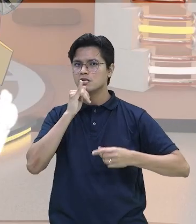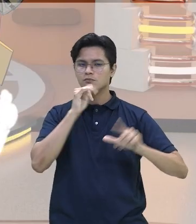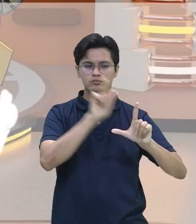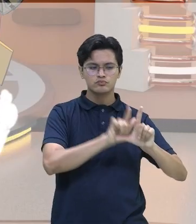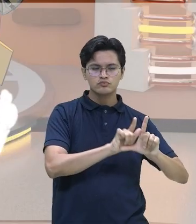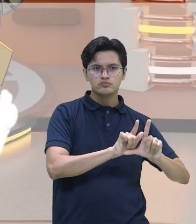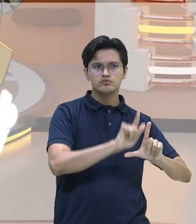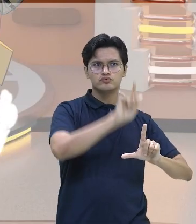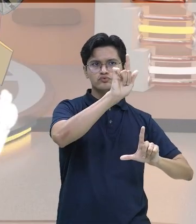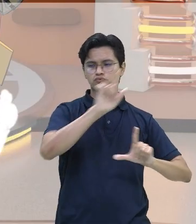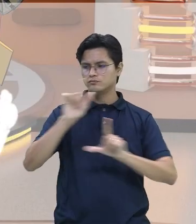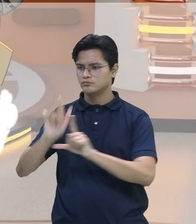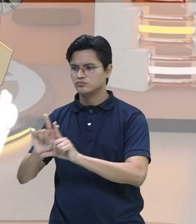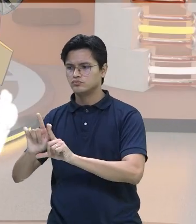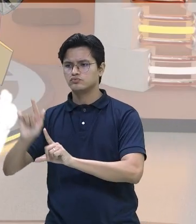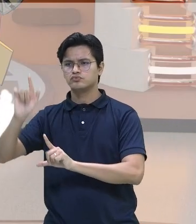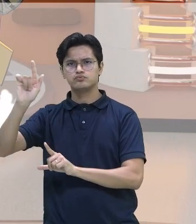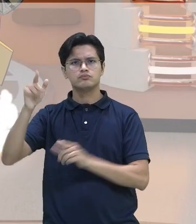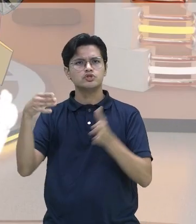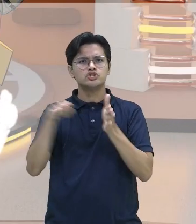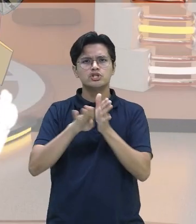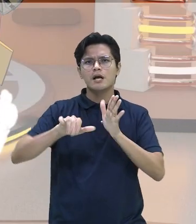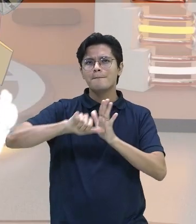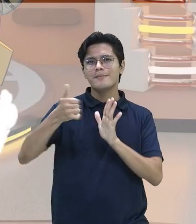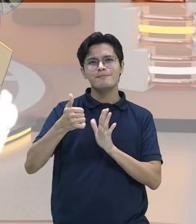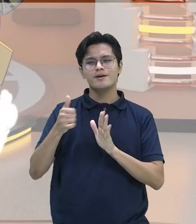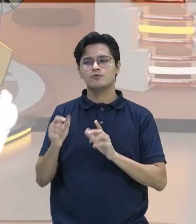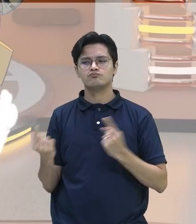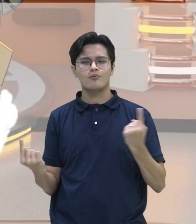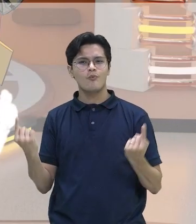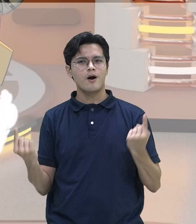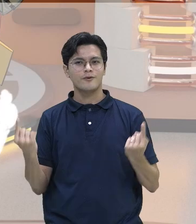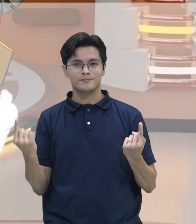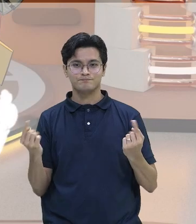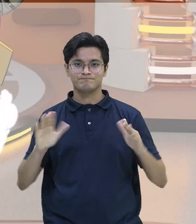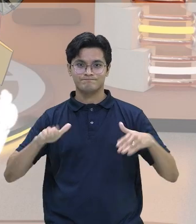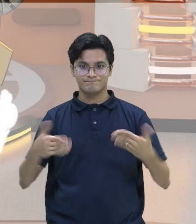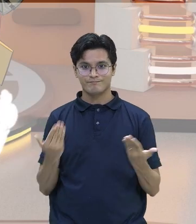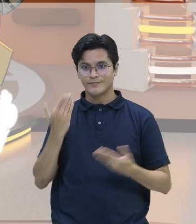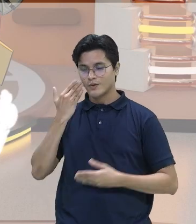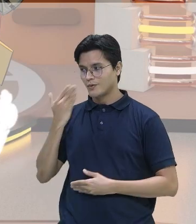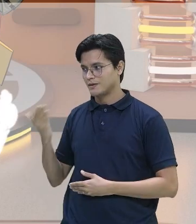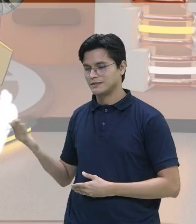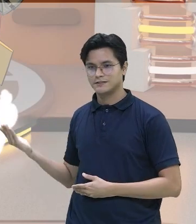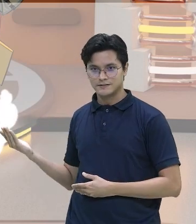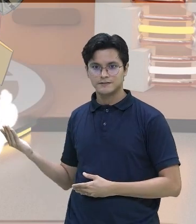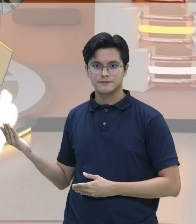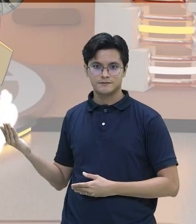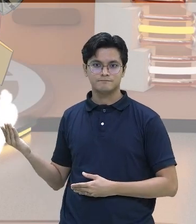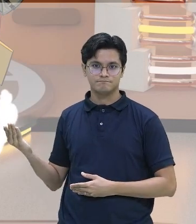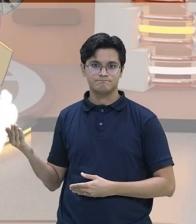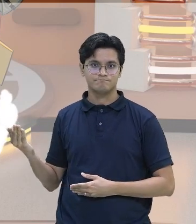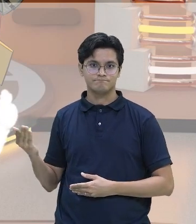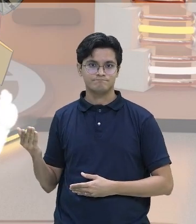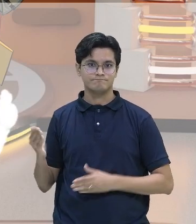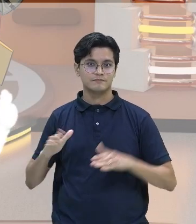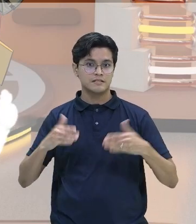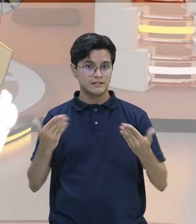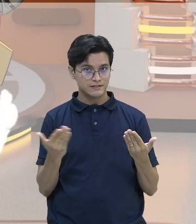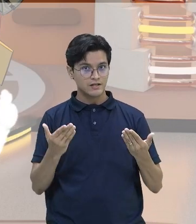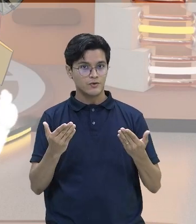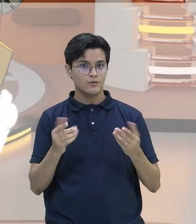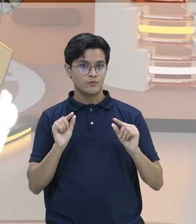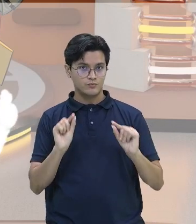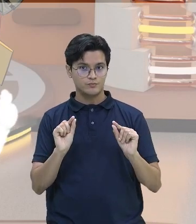do meu lado, certo? E para cada evento ali histórico de conquista do espaço, o foguetinho vai se mover. A